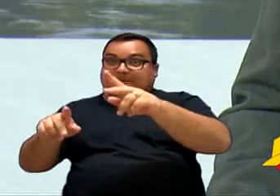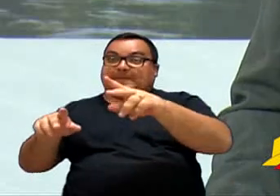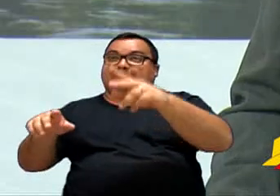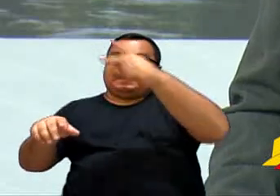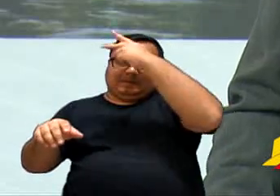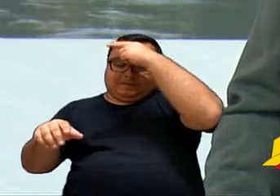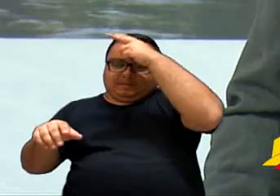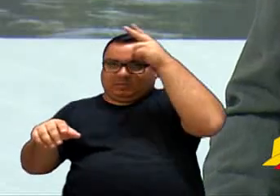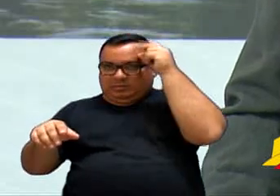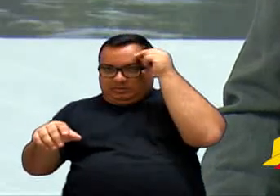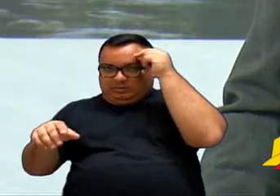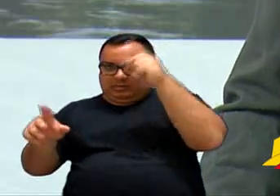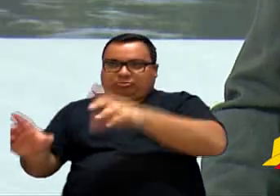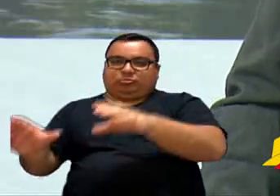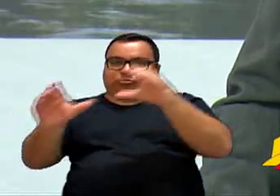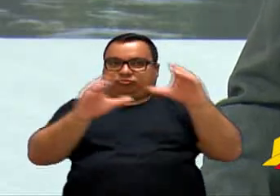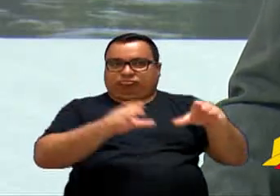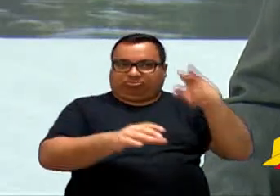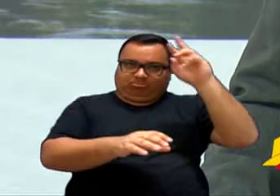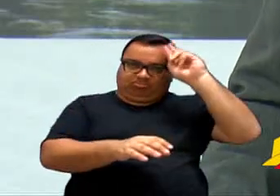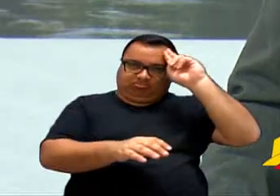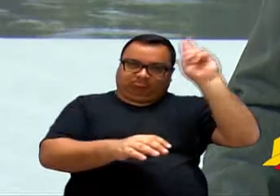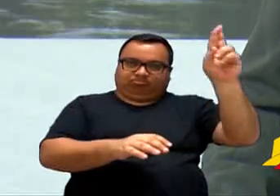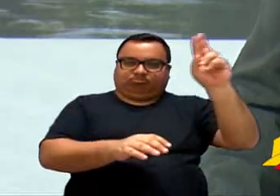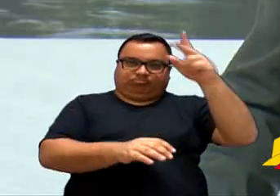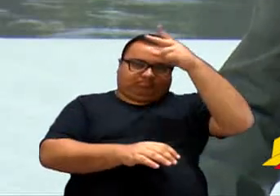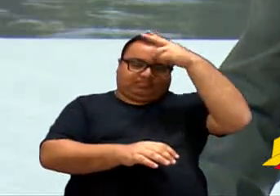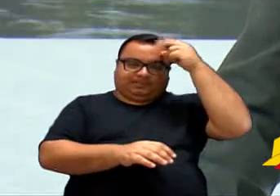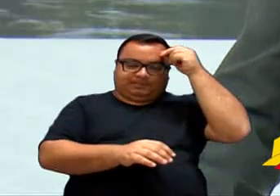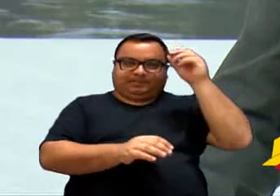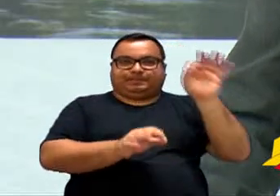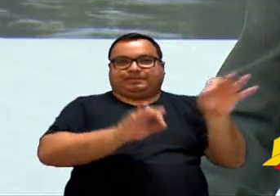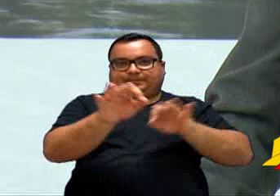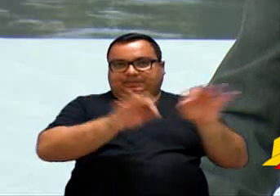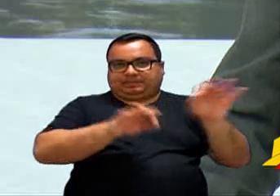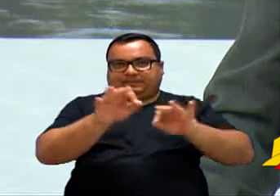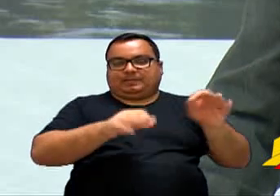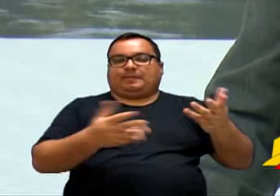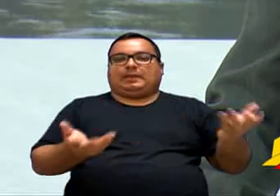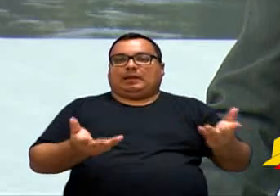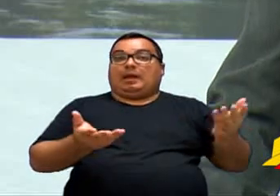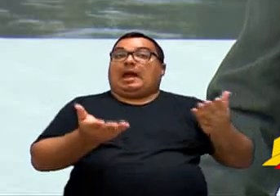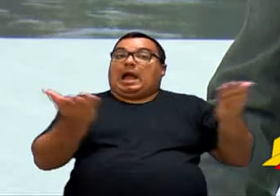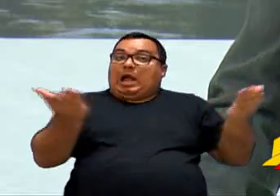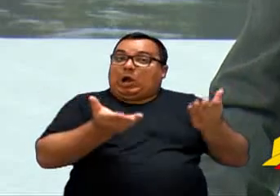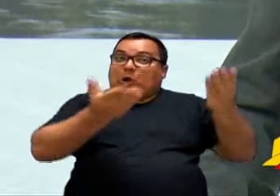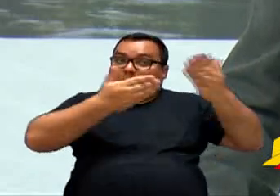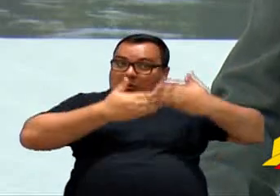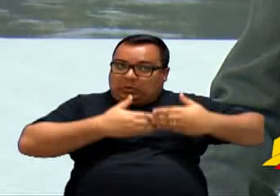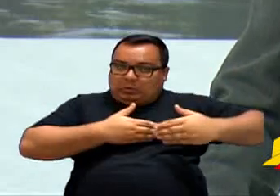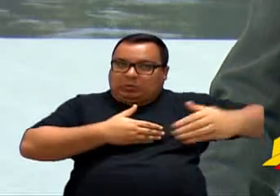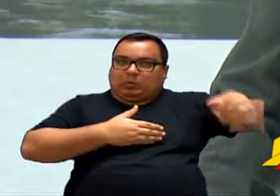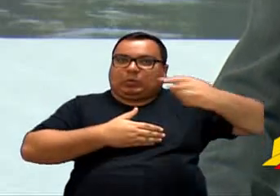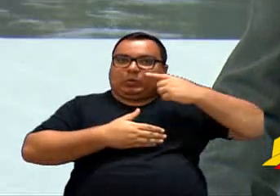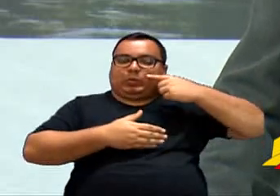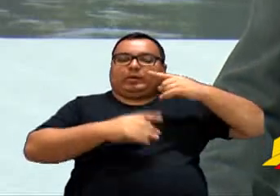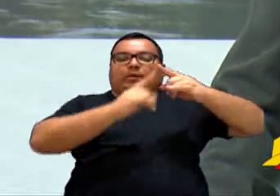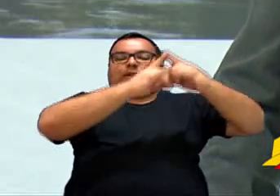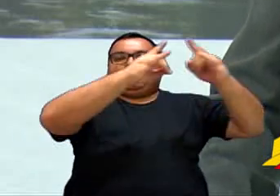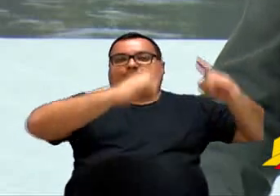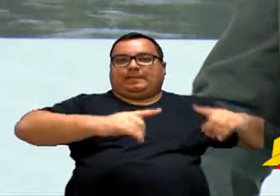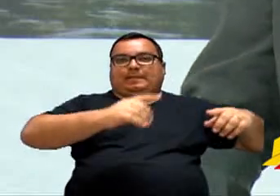onde indica especificamente que a área é para utilização, neste momento, para a Feira da